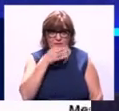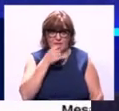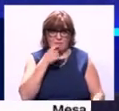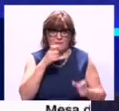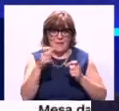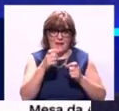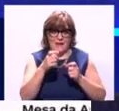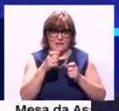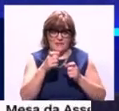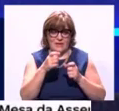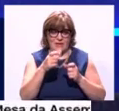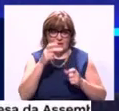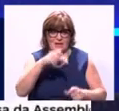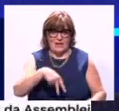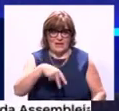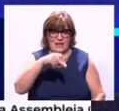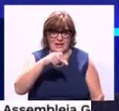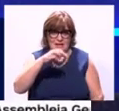bonita,